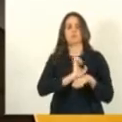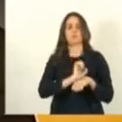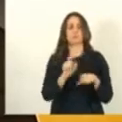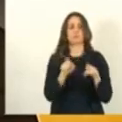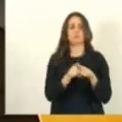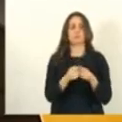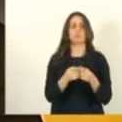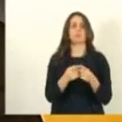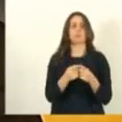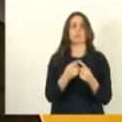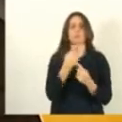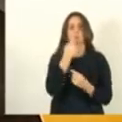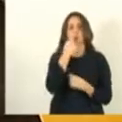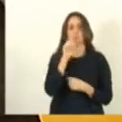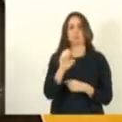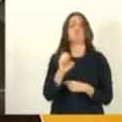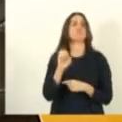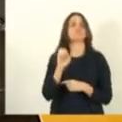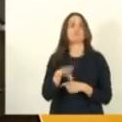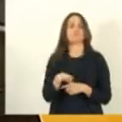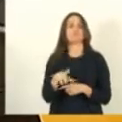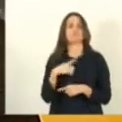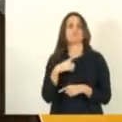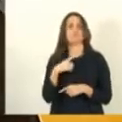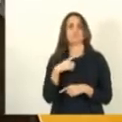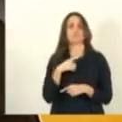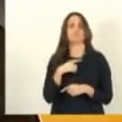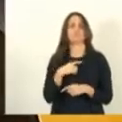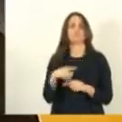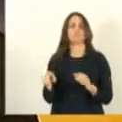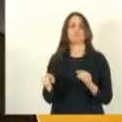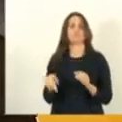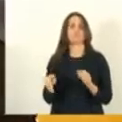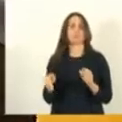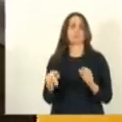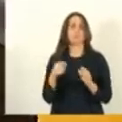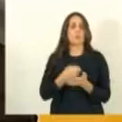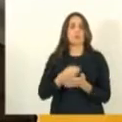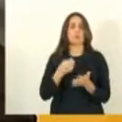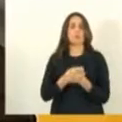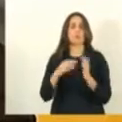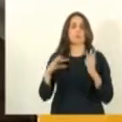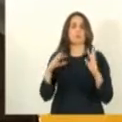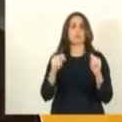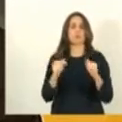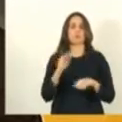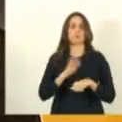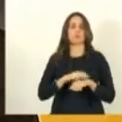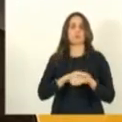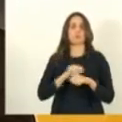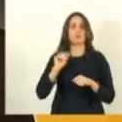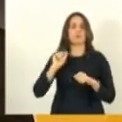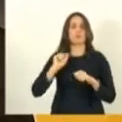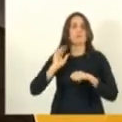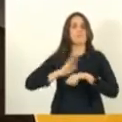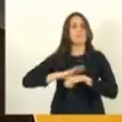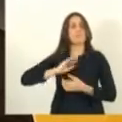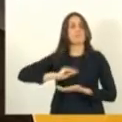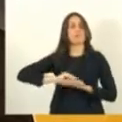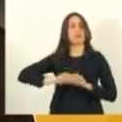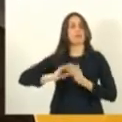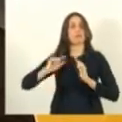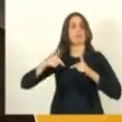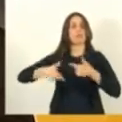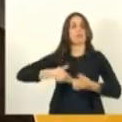de resíduos sólidos. Vários municípios têm esse plano também, porque foi obrigatório todo mundo fazer. Então, está faltando é ação. Lei já tem até